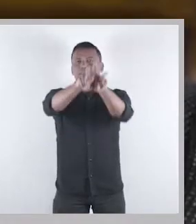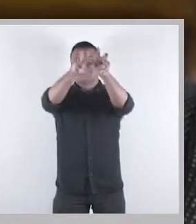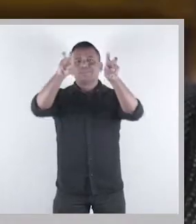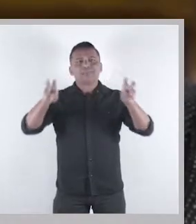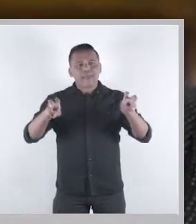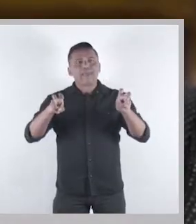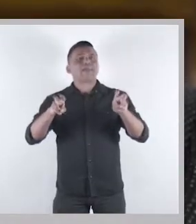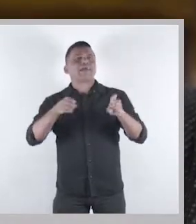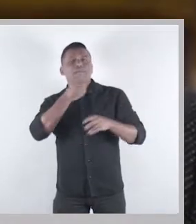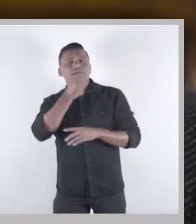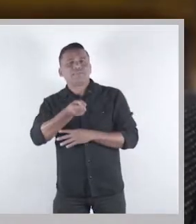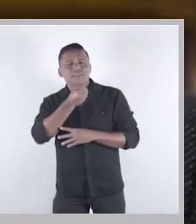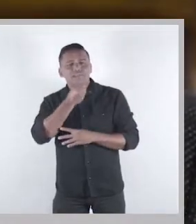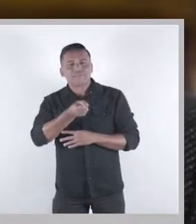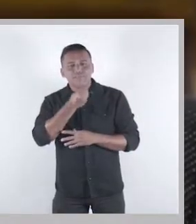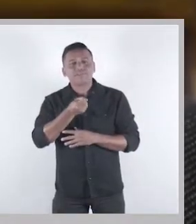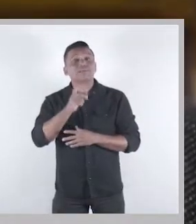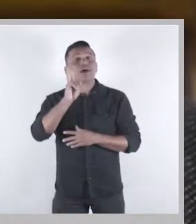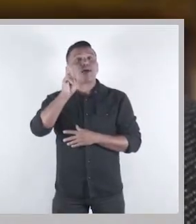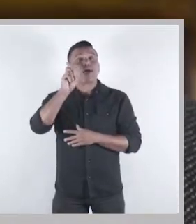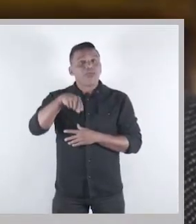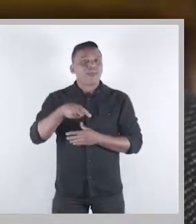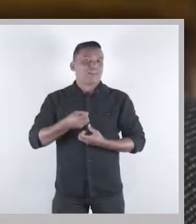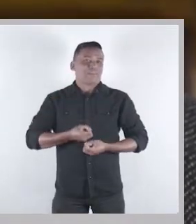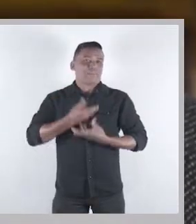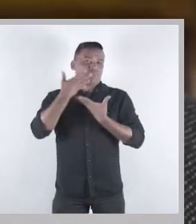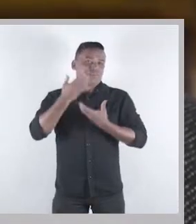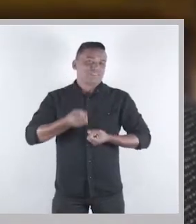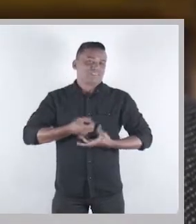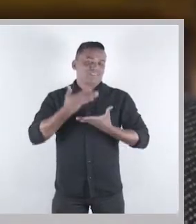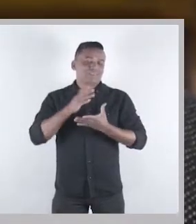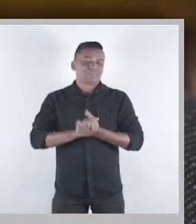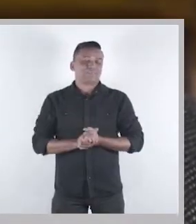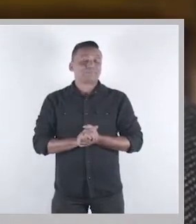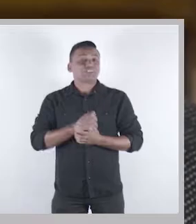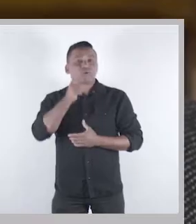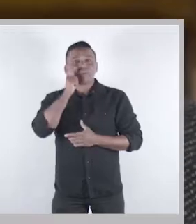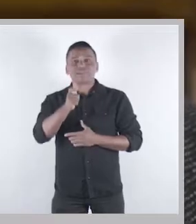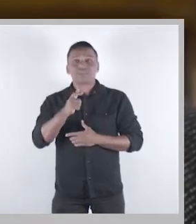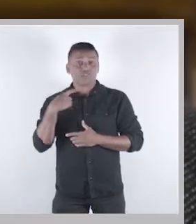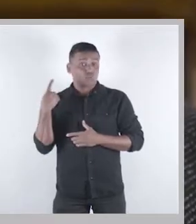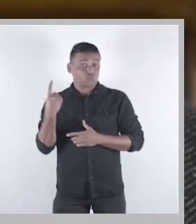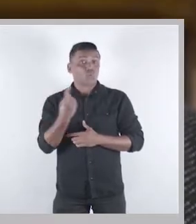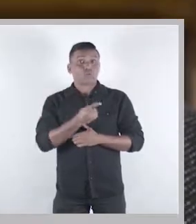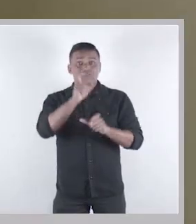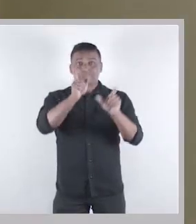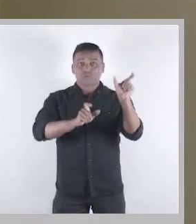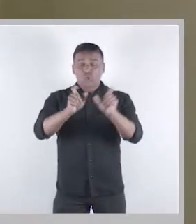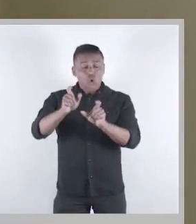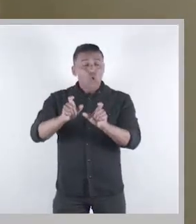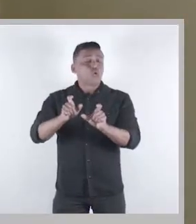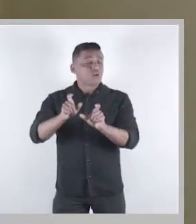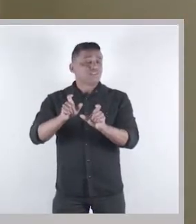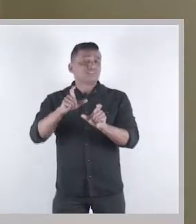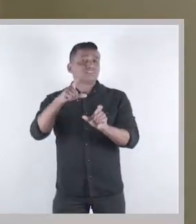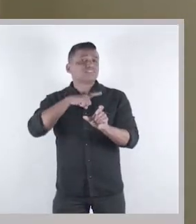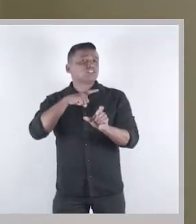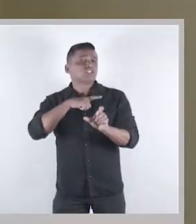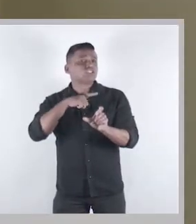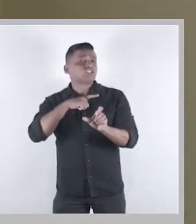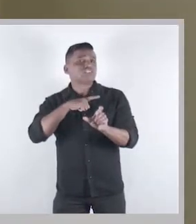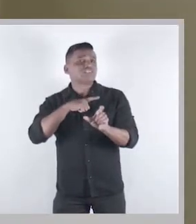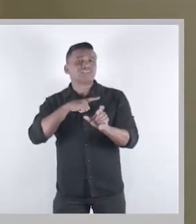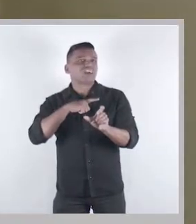e interessante assim que todos esses poetas eles tinham uma outra atividade né assim no caso por exemplo